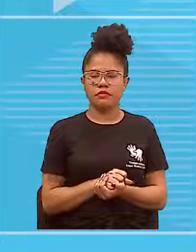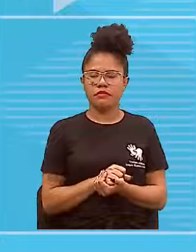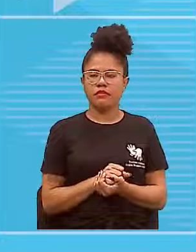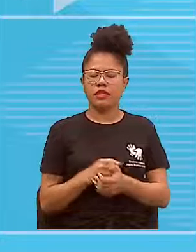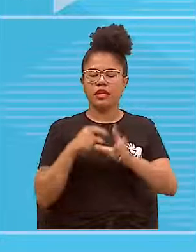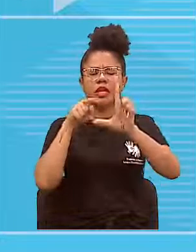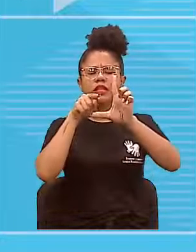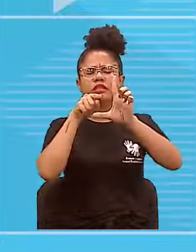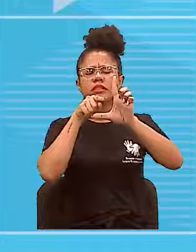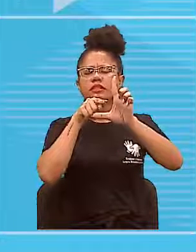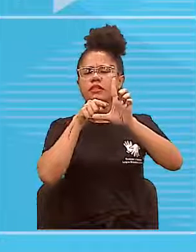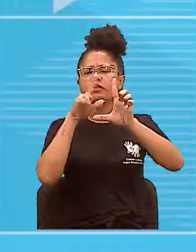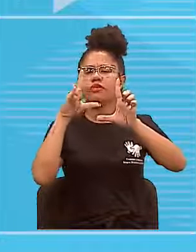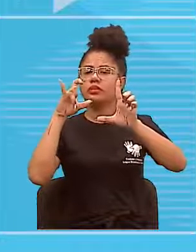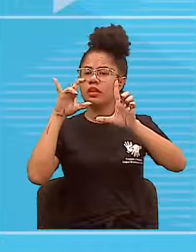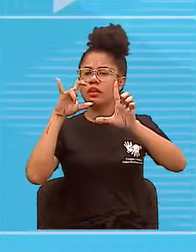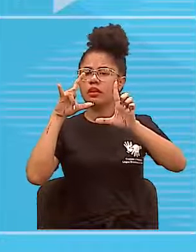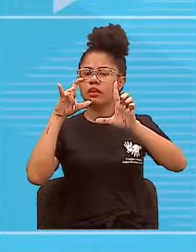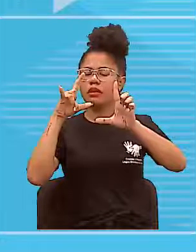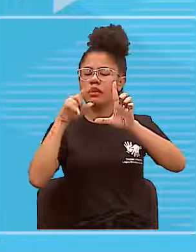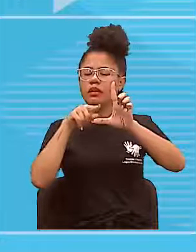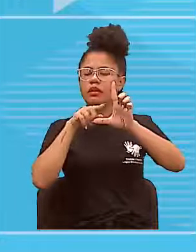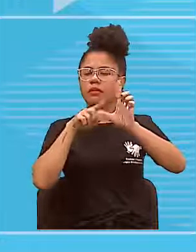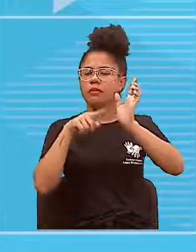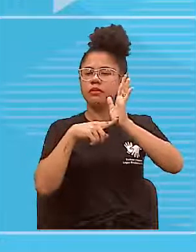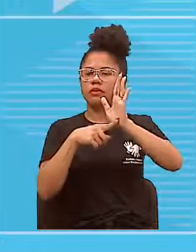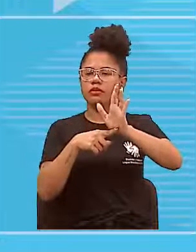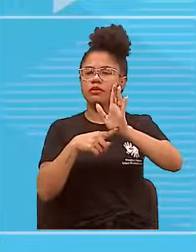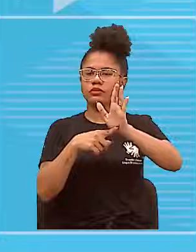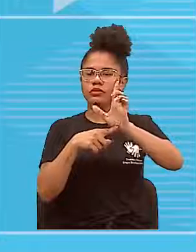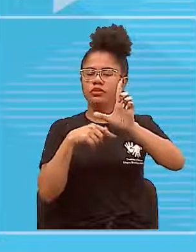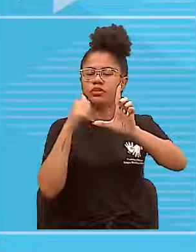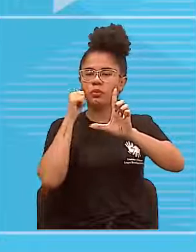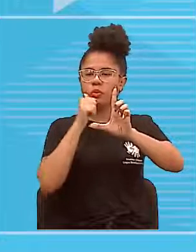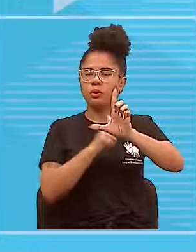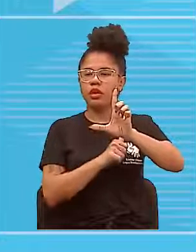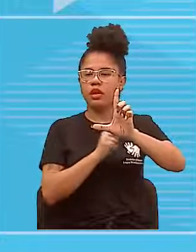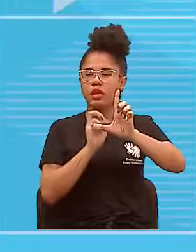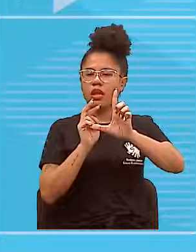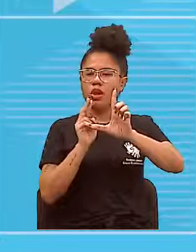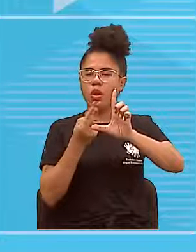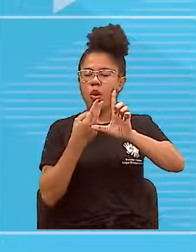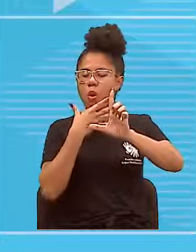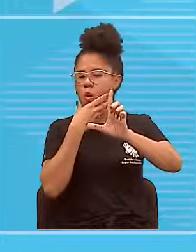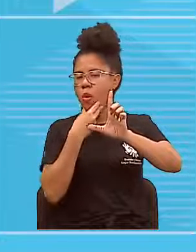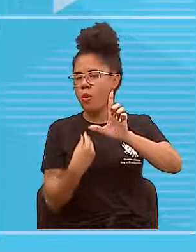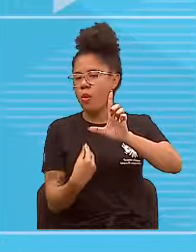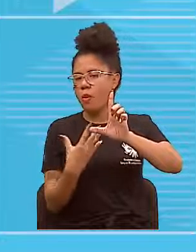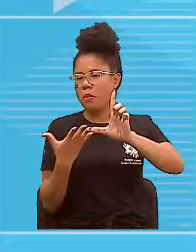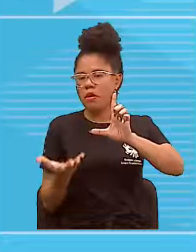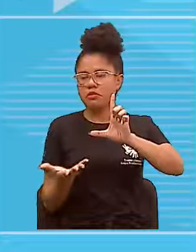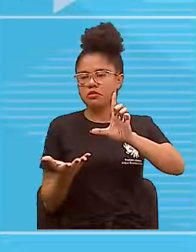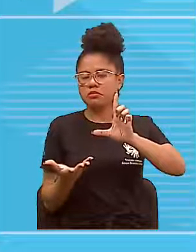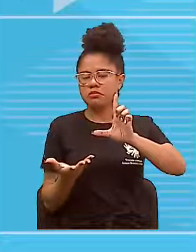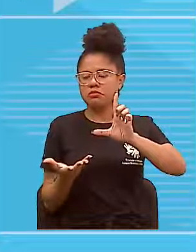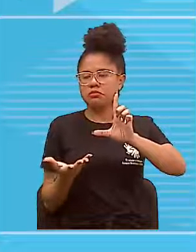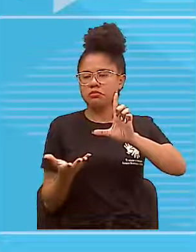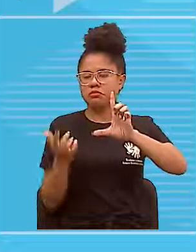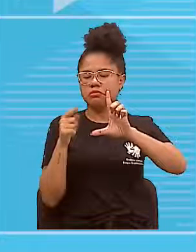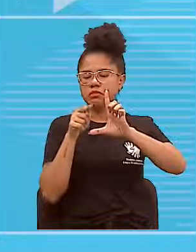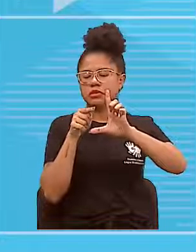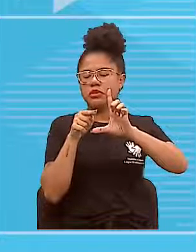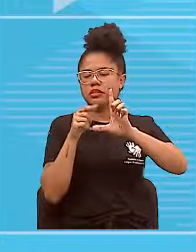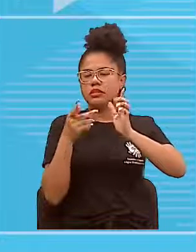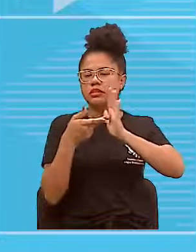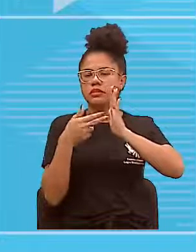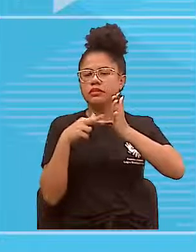de mulheres no seu perfil é maior do que o conjunto de homens. Aí o